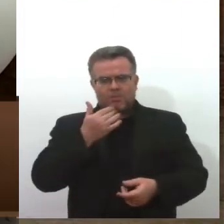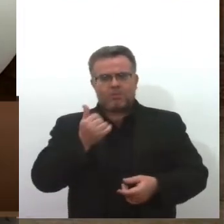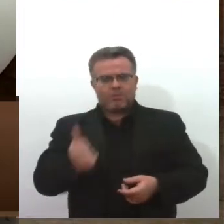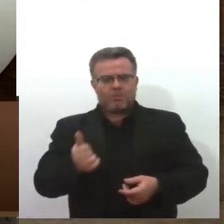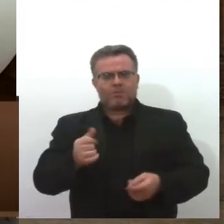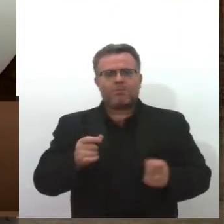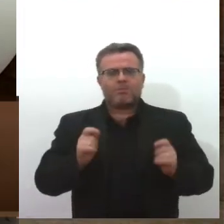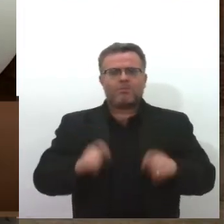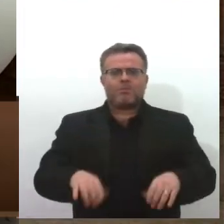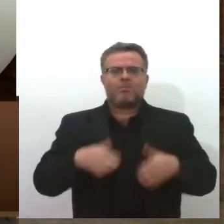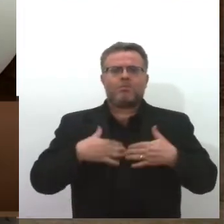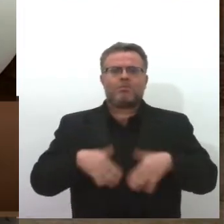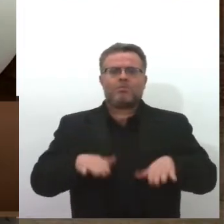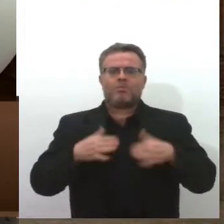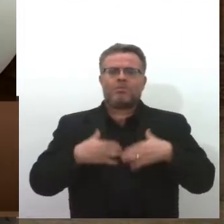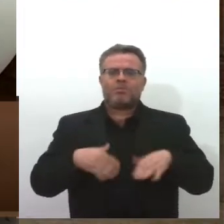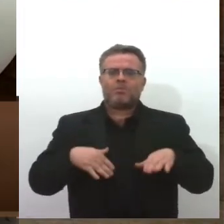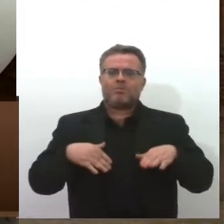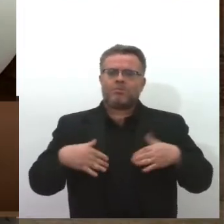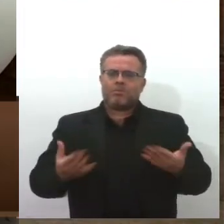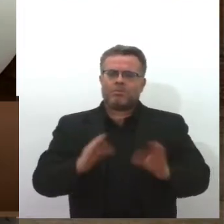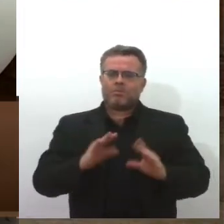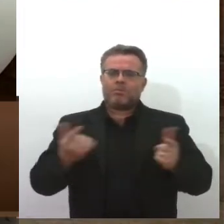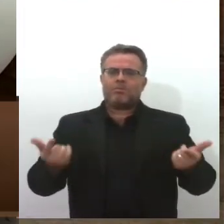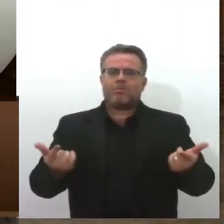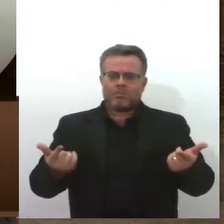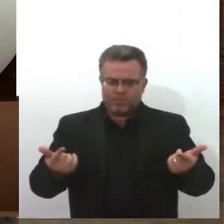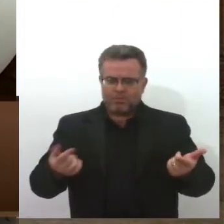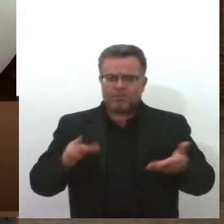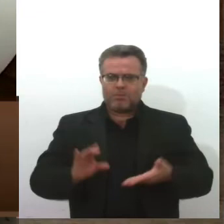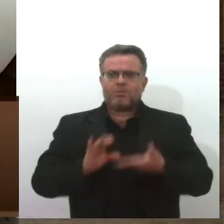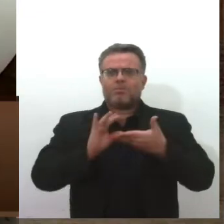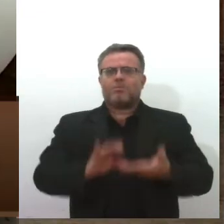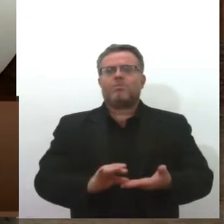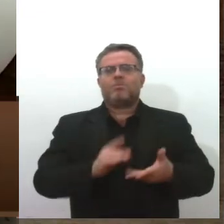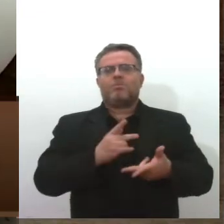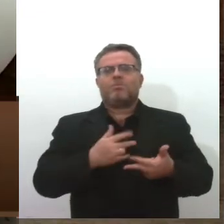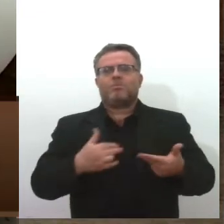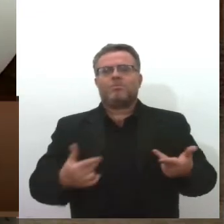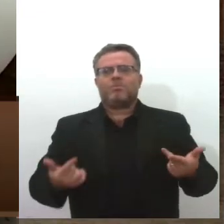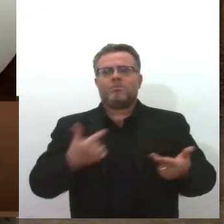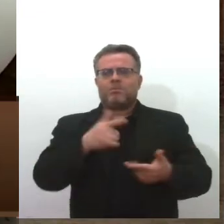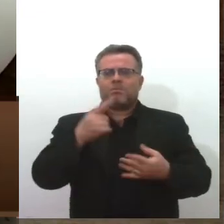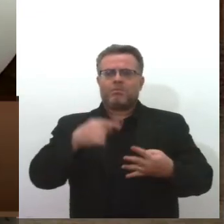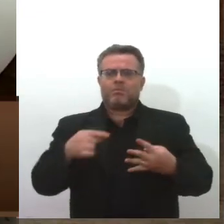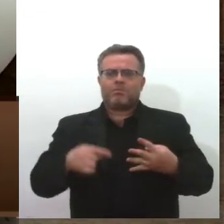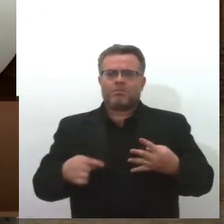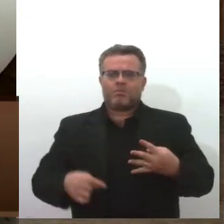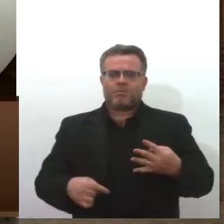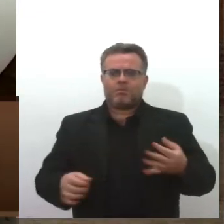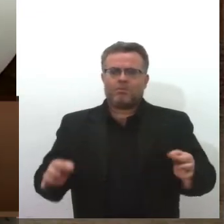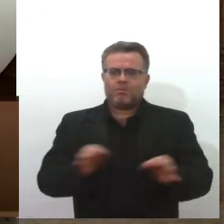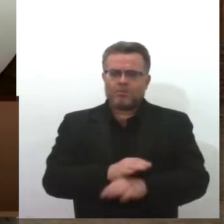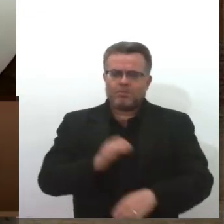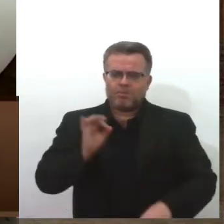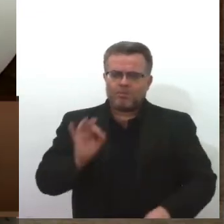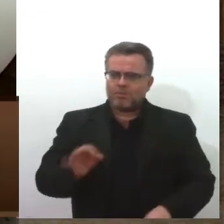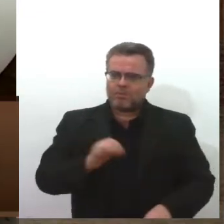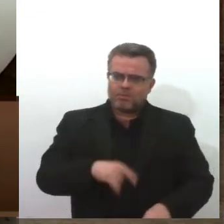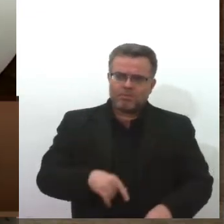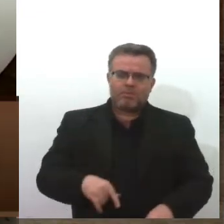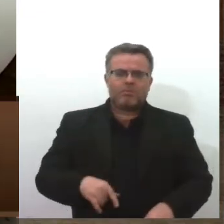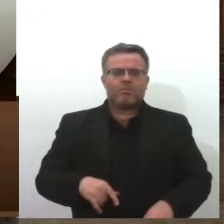os cofres públicos. E, claro, porque aí sobra dinheiro para investimentos em custeio, em coisas mais importantes para a sociedade, não é, Breno?